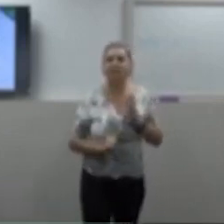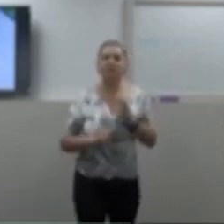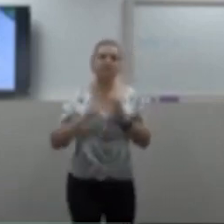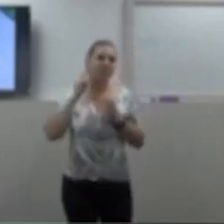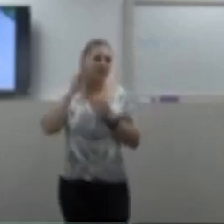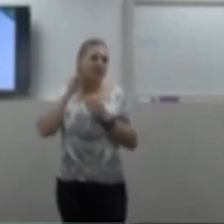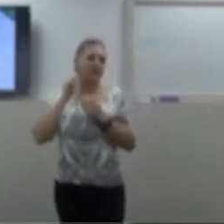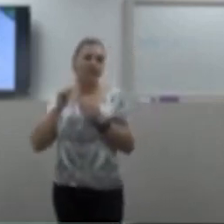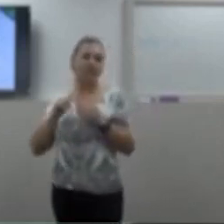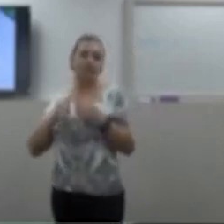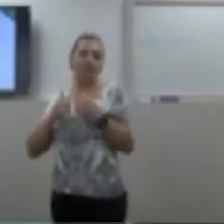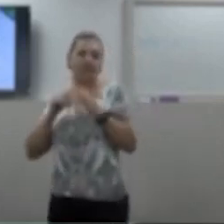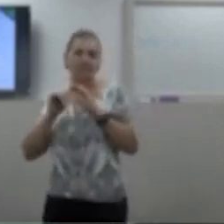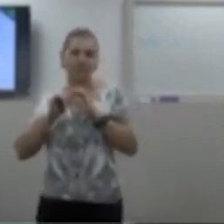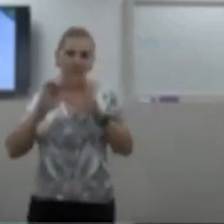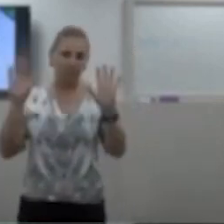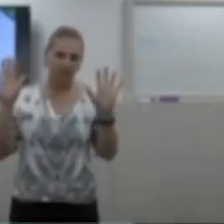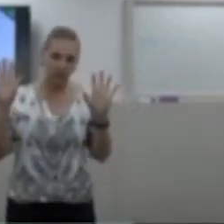5/8,